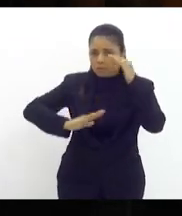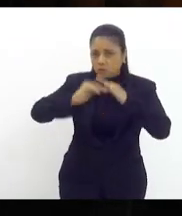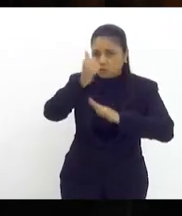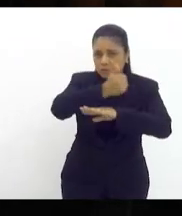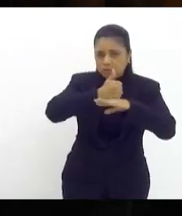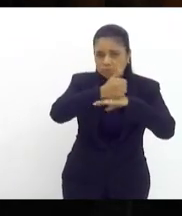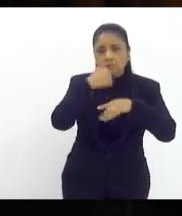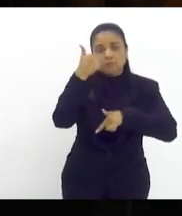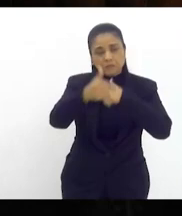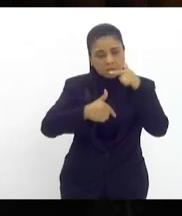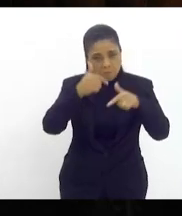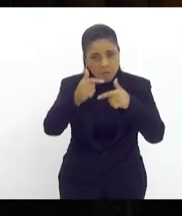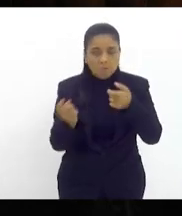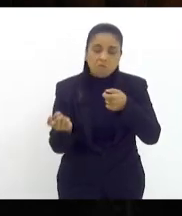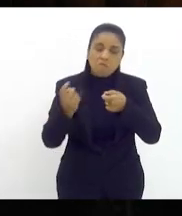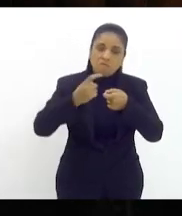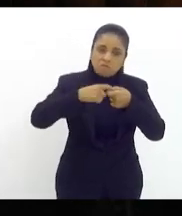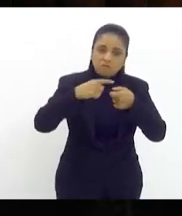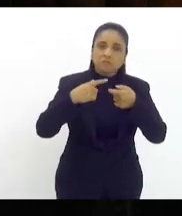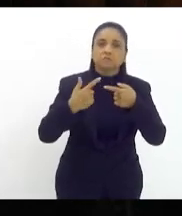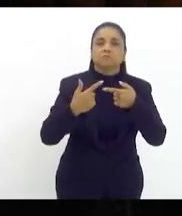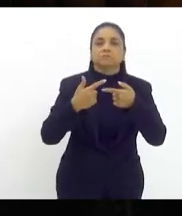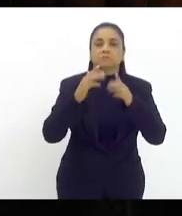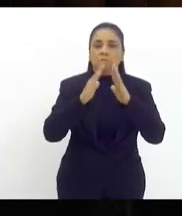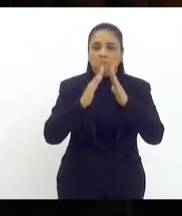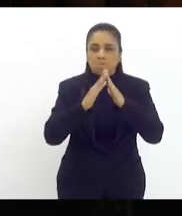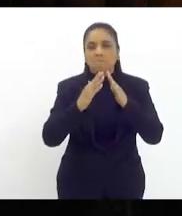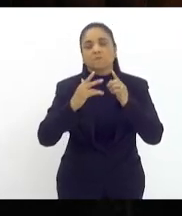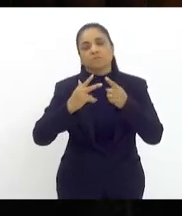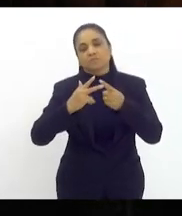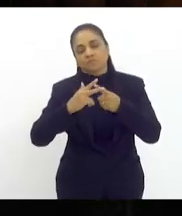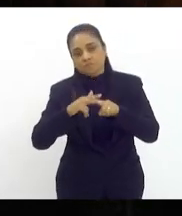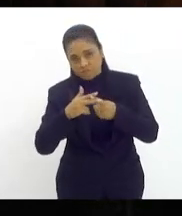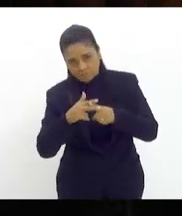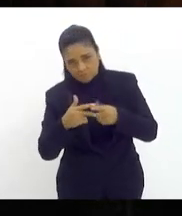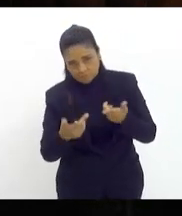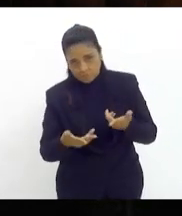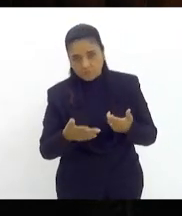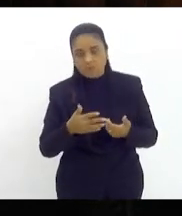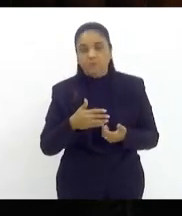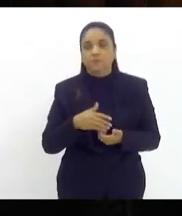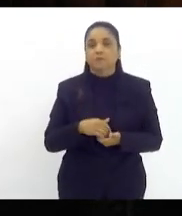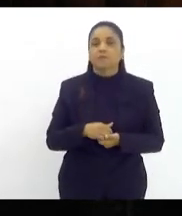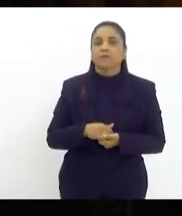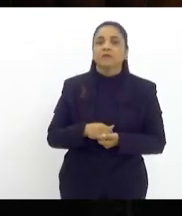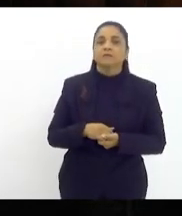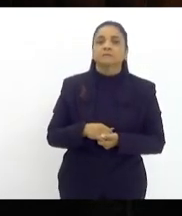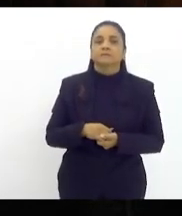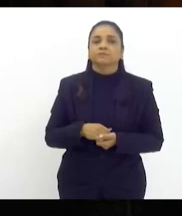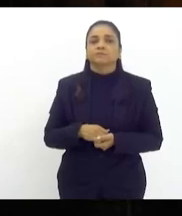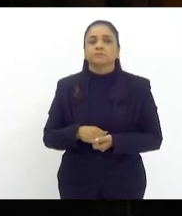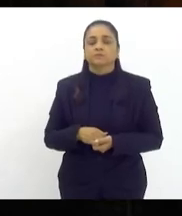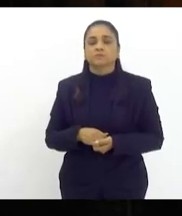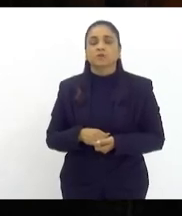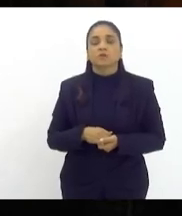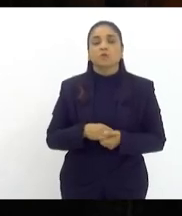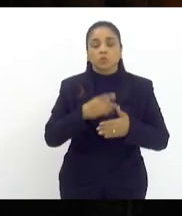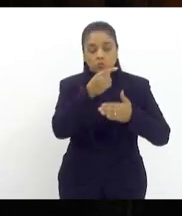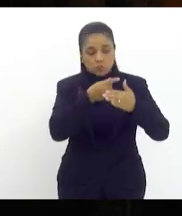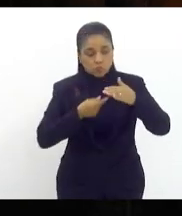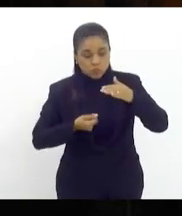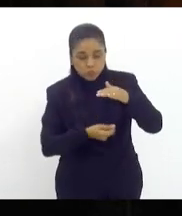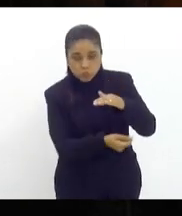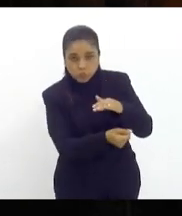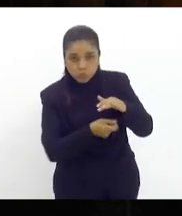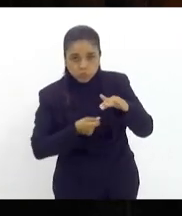religamento mesmo perante qualquer tipo de adversidade falei também sobre o Super RJ bandeira